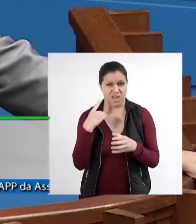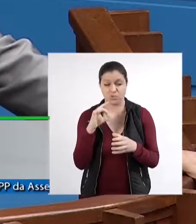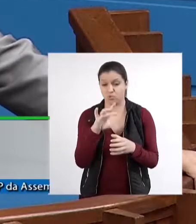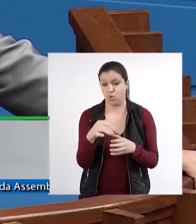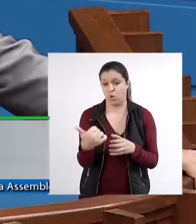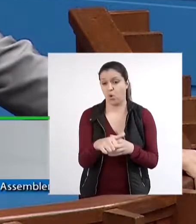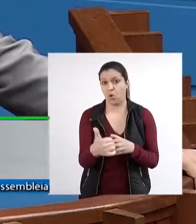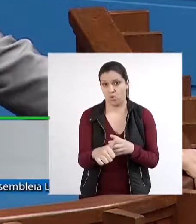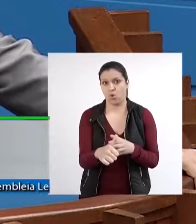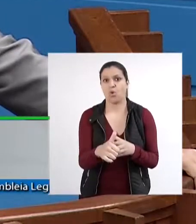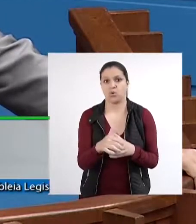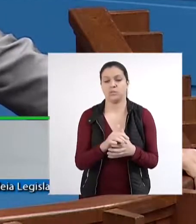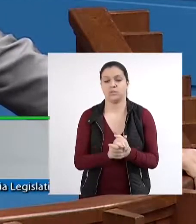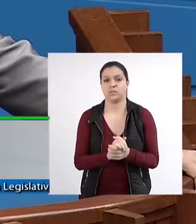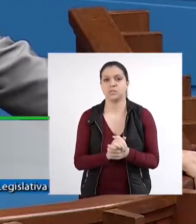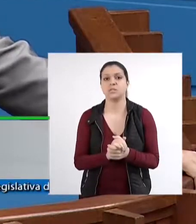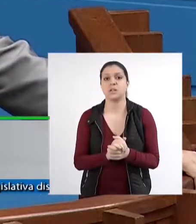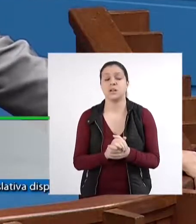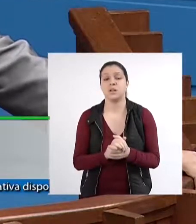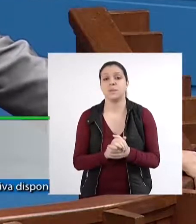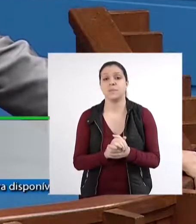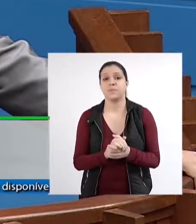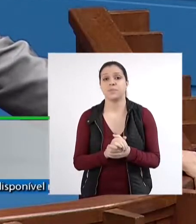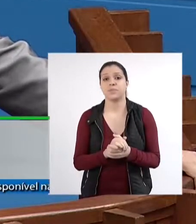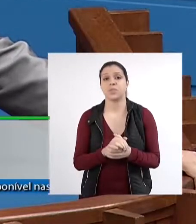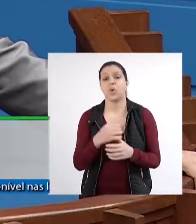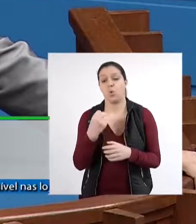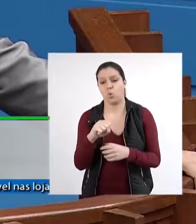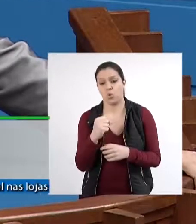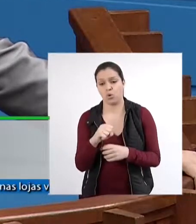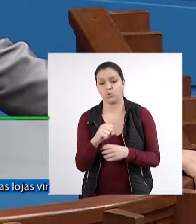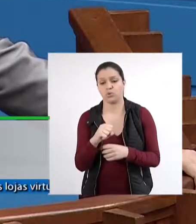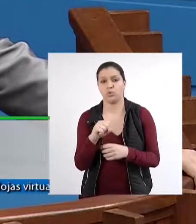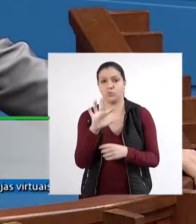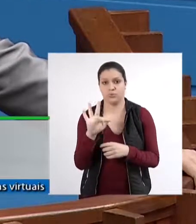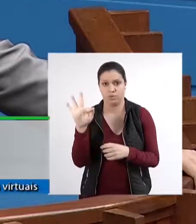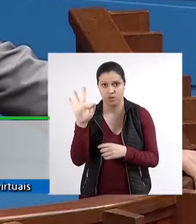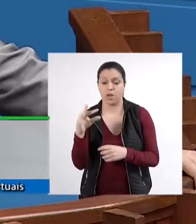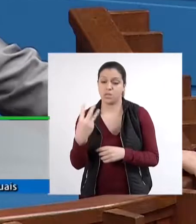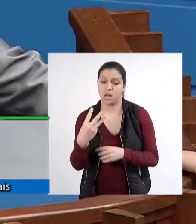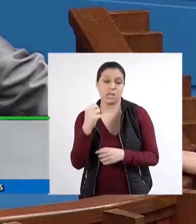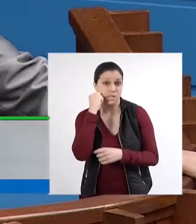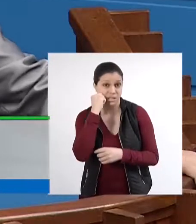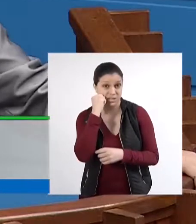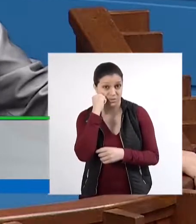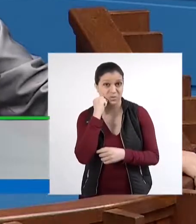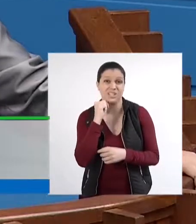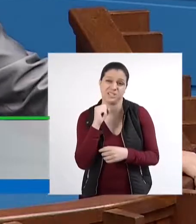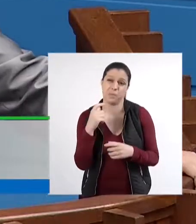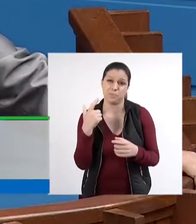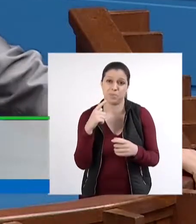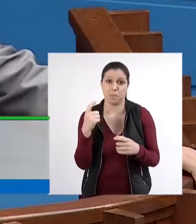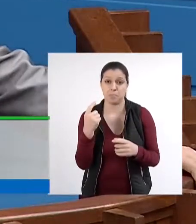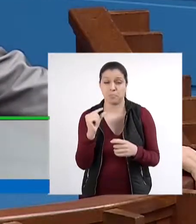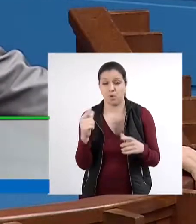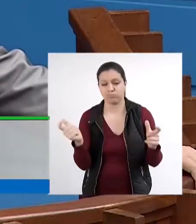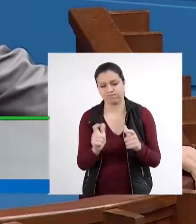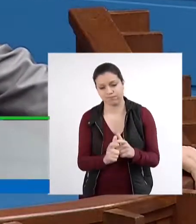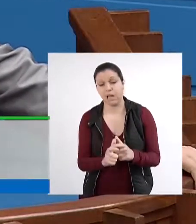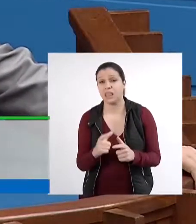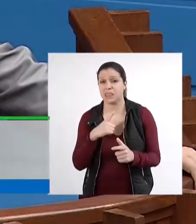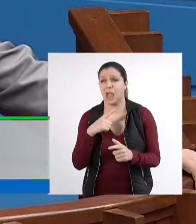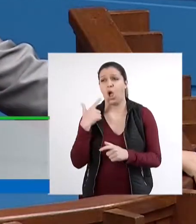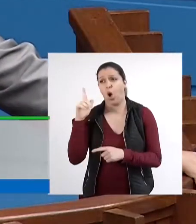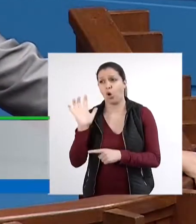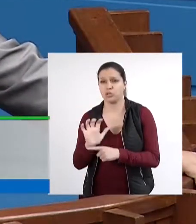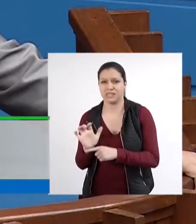8 deputados federais e 3 senadores. Levamos uma grande desvantagem em relação a isso. Estados bem menores